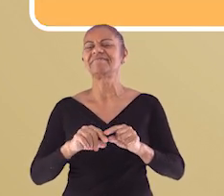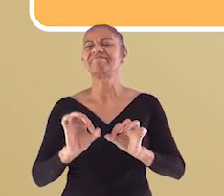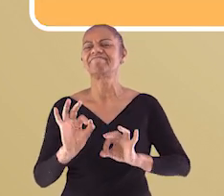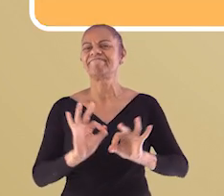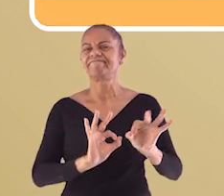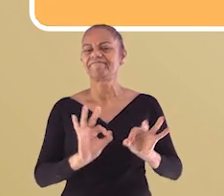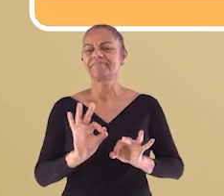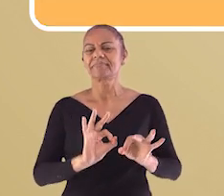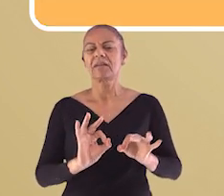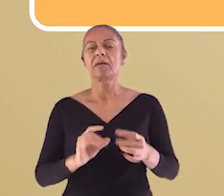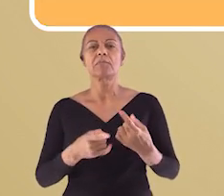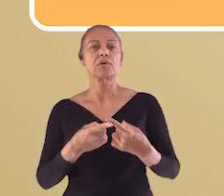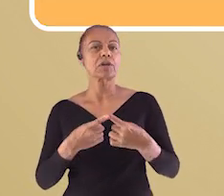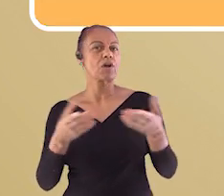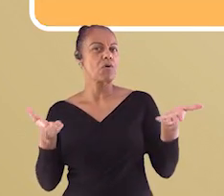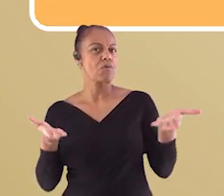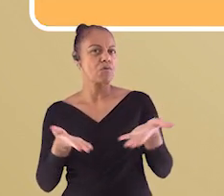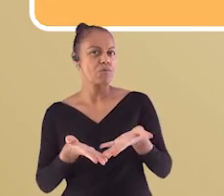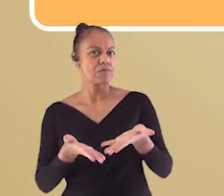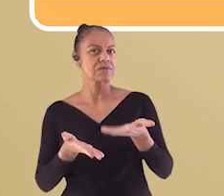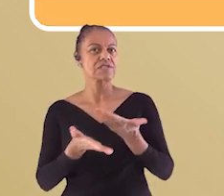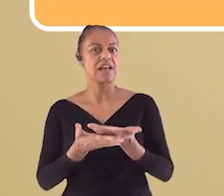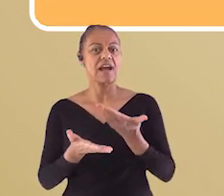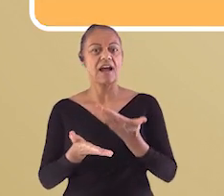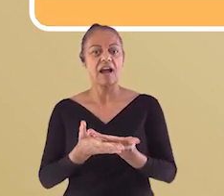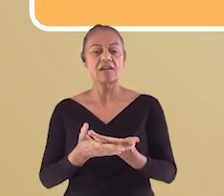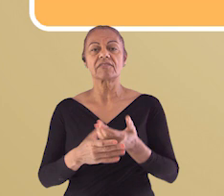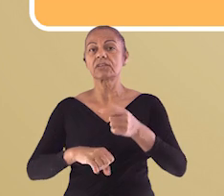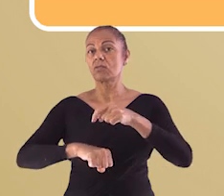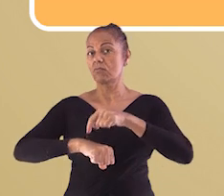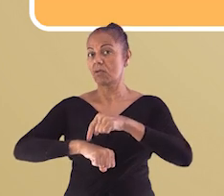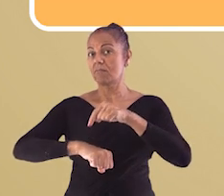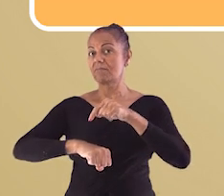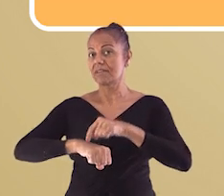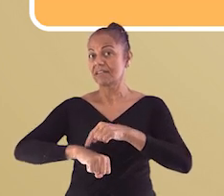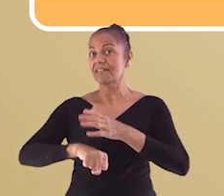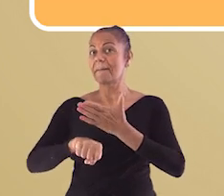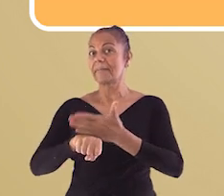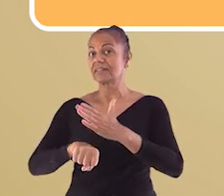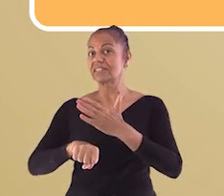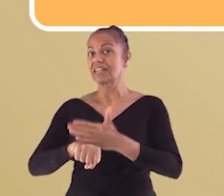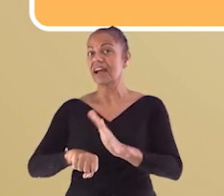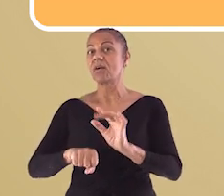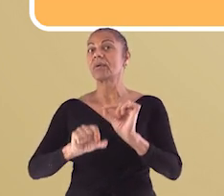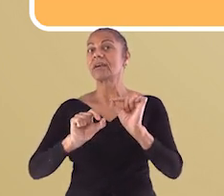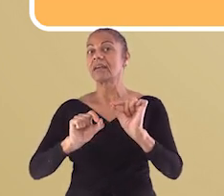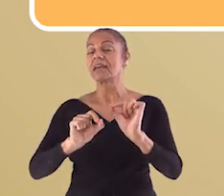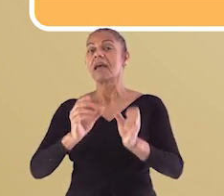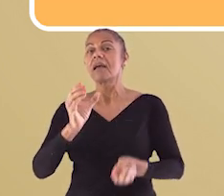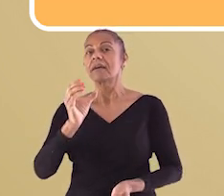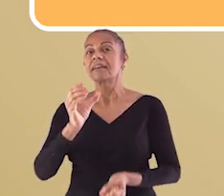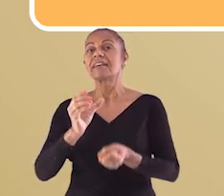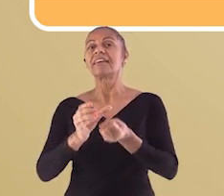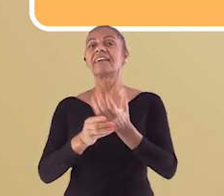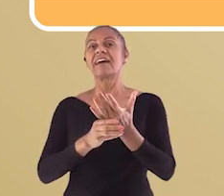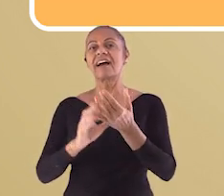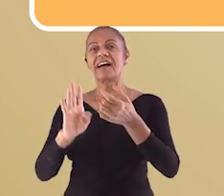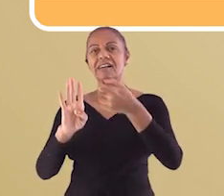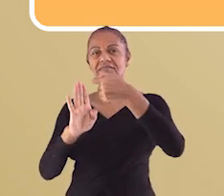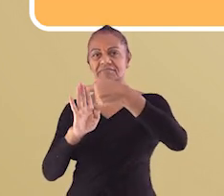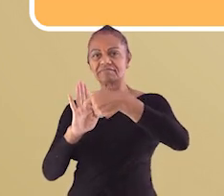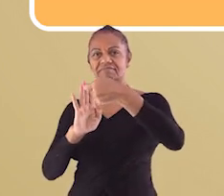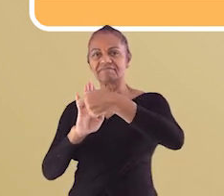aula de hoje, vamos fazer um momento na prática, que vai ser a construção de um calendário dividido com